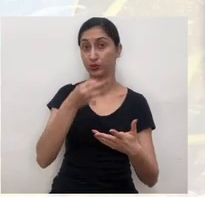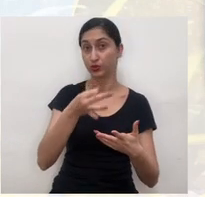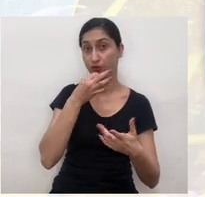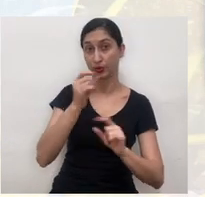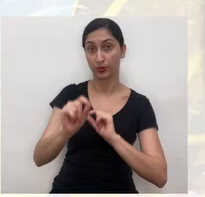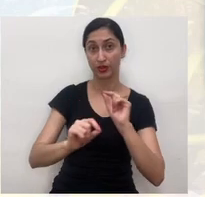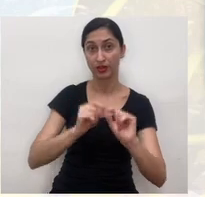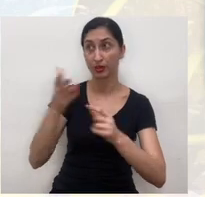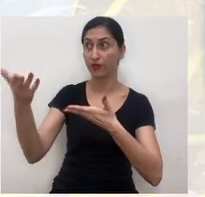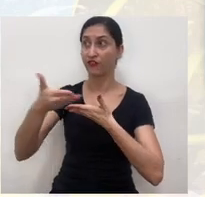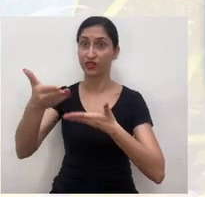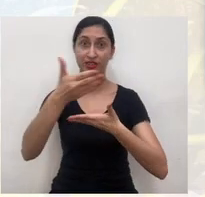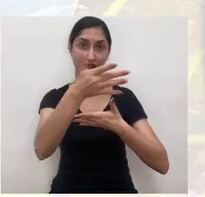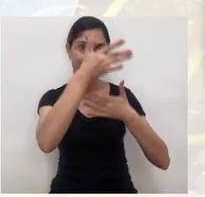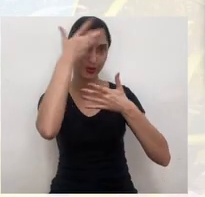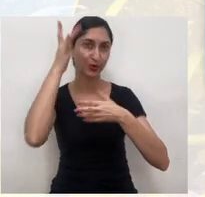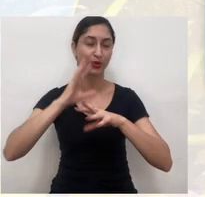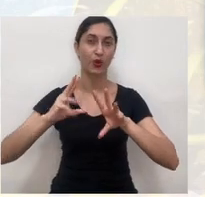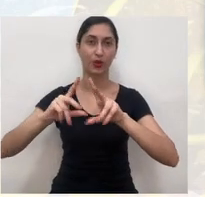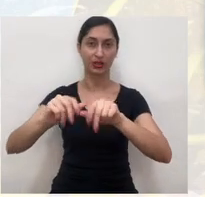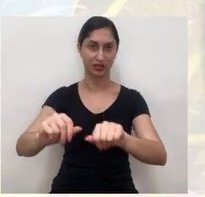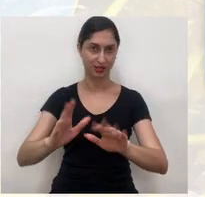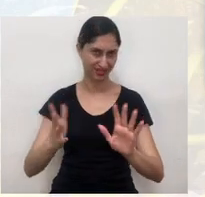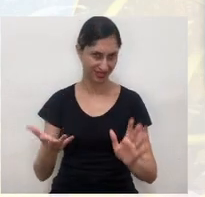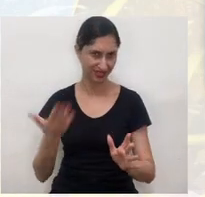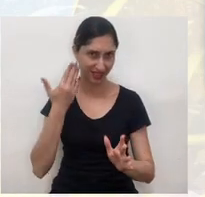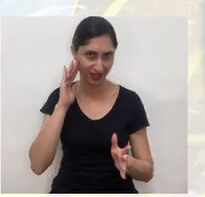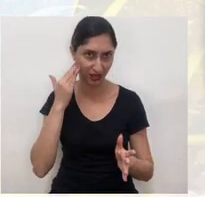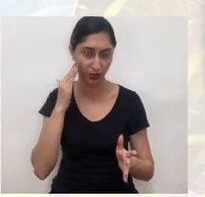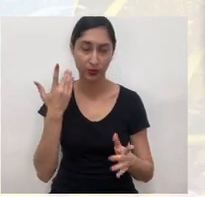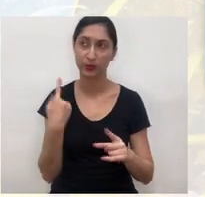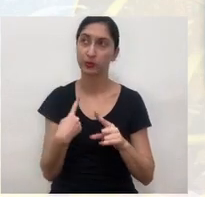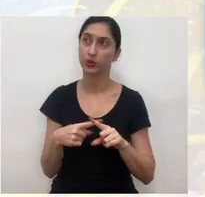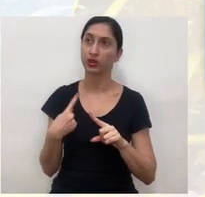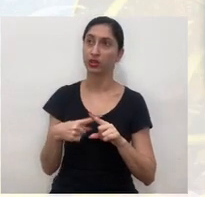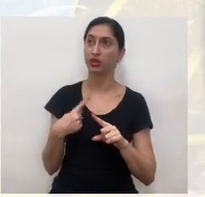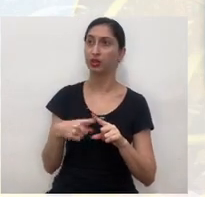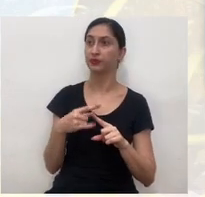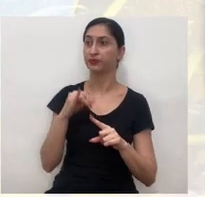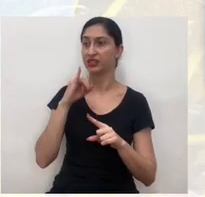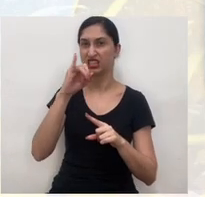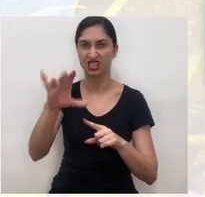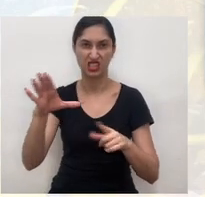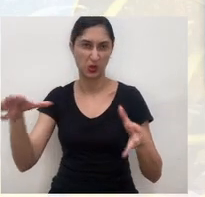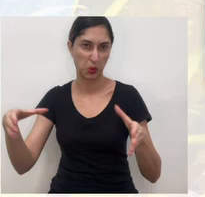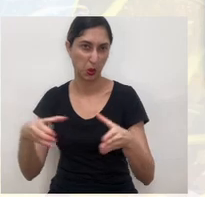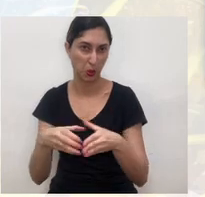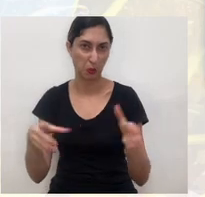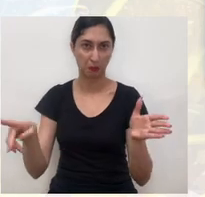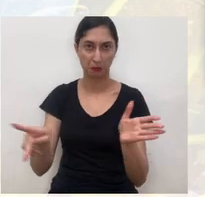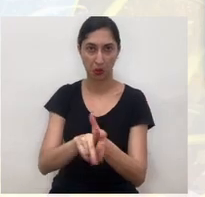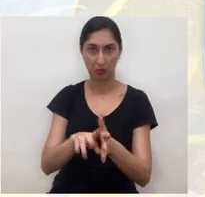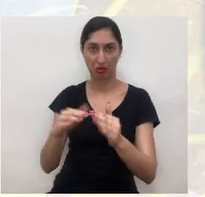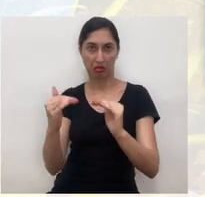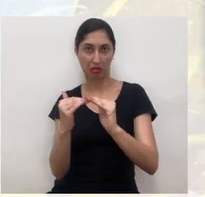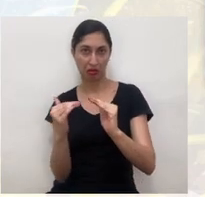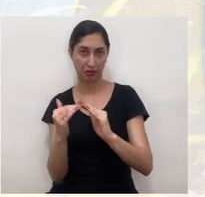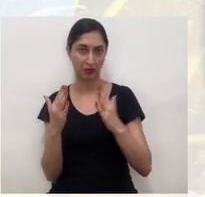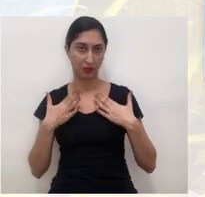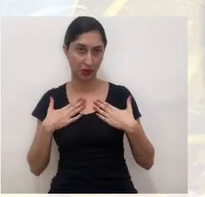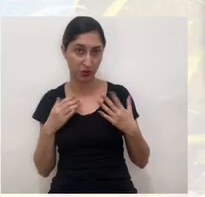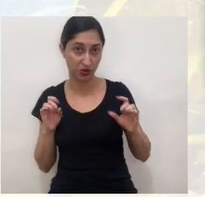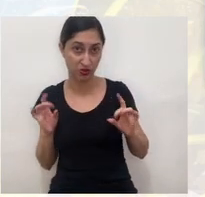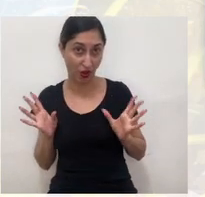todos os lados, entendeu? Porque se reunir uma panelinha que concorda comigo, aí